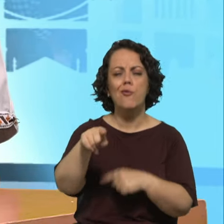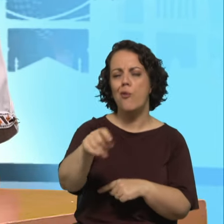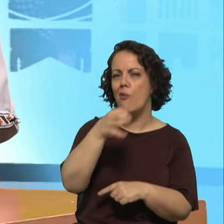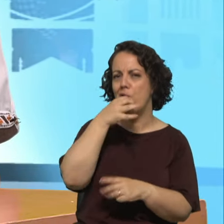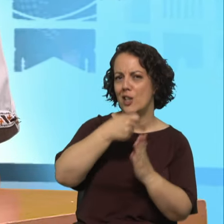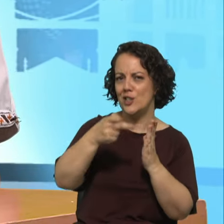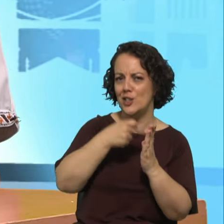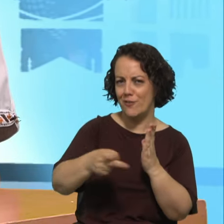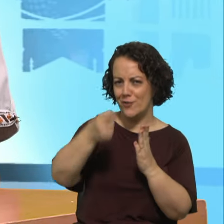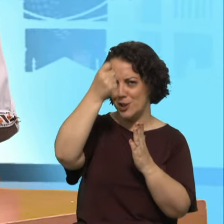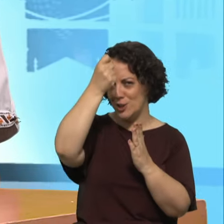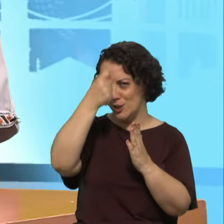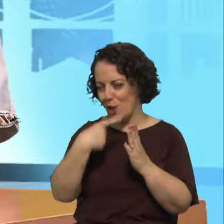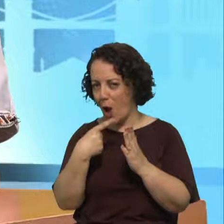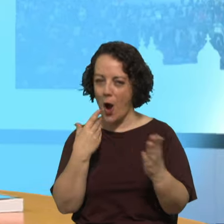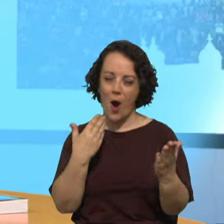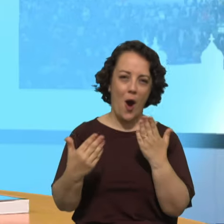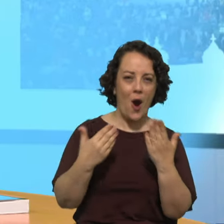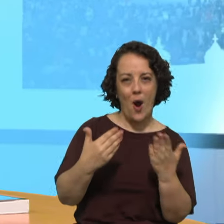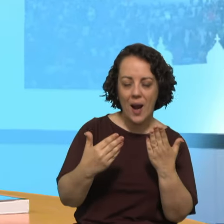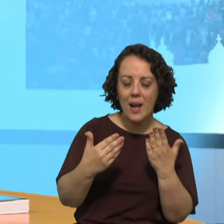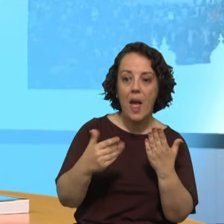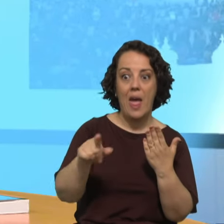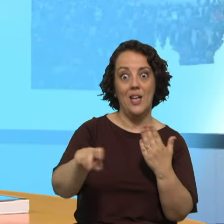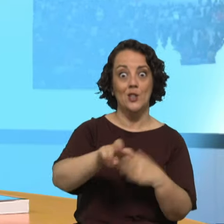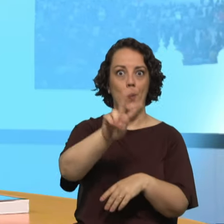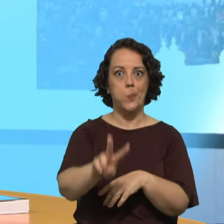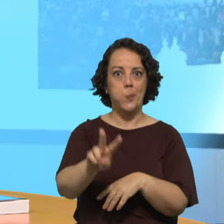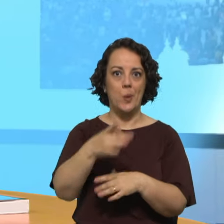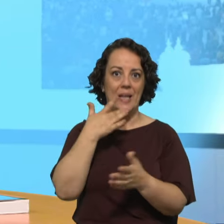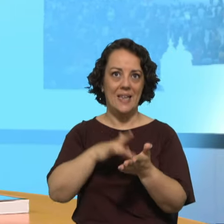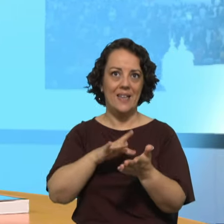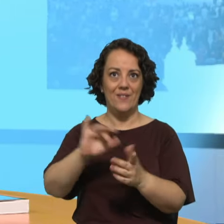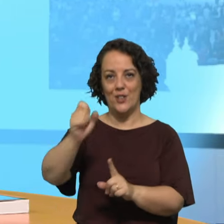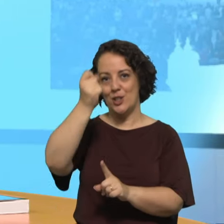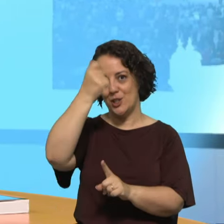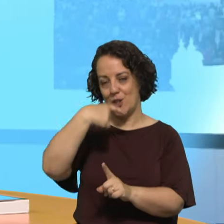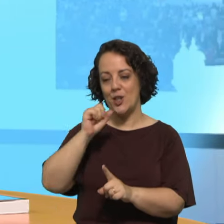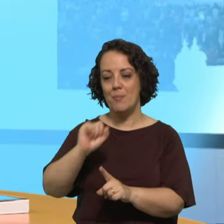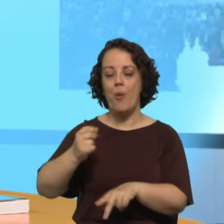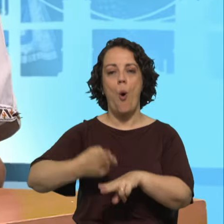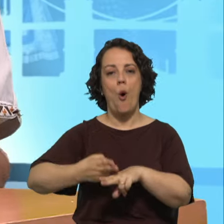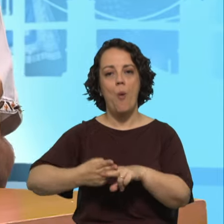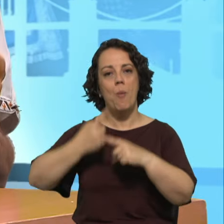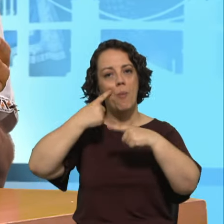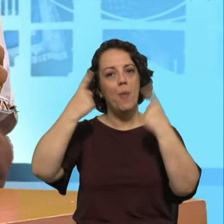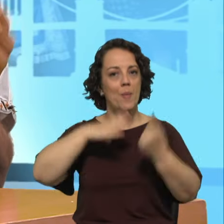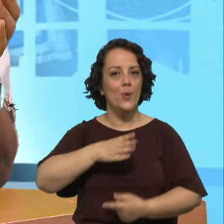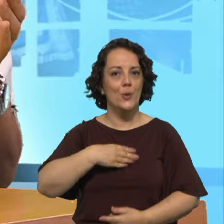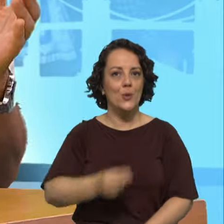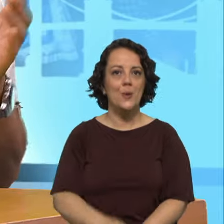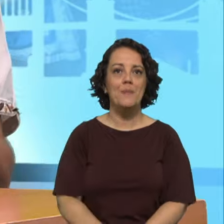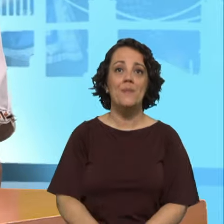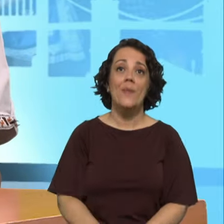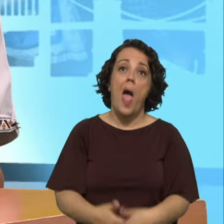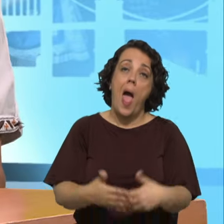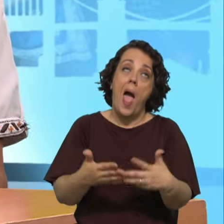e aquilo que se encontra neste livro neste segundo volume das suas Crónicas de Roma para o mundo é digamos